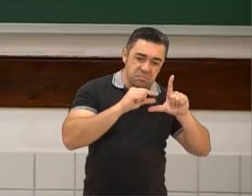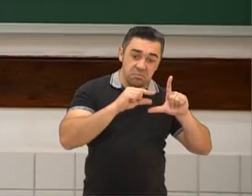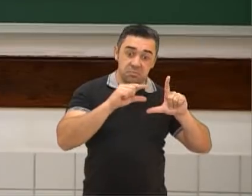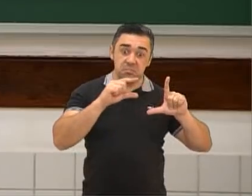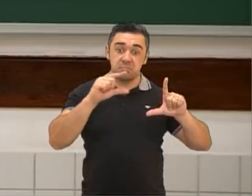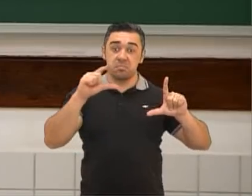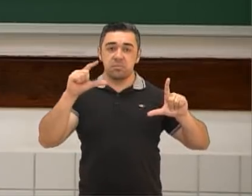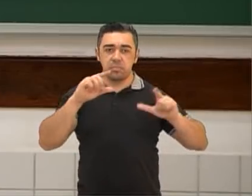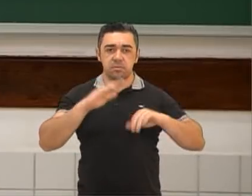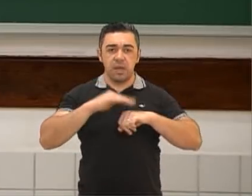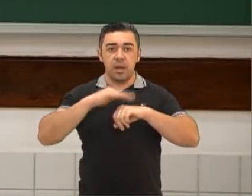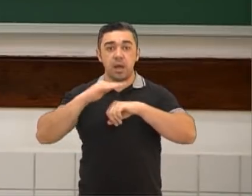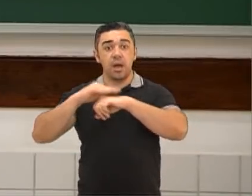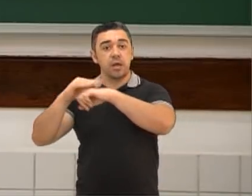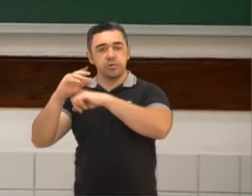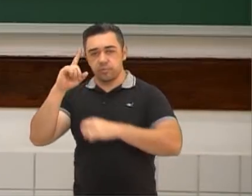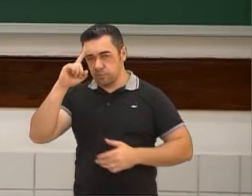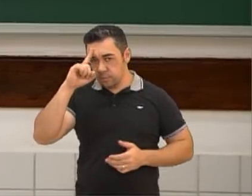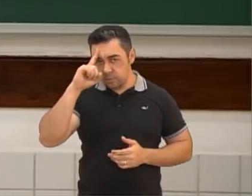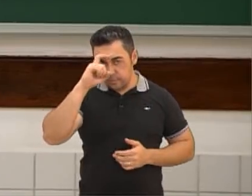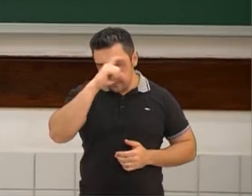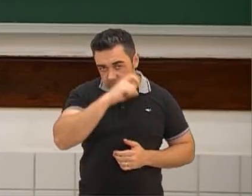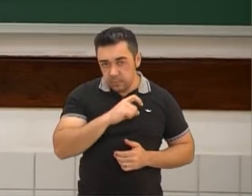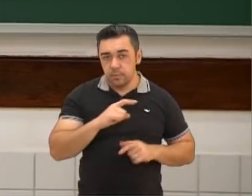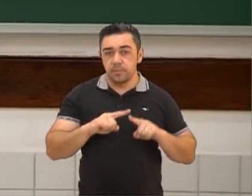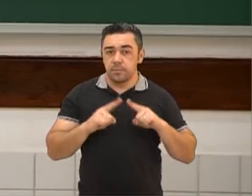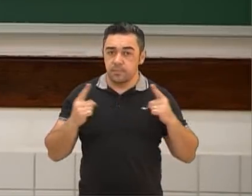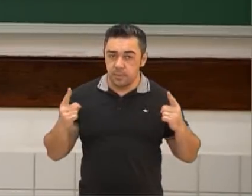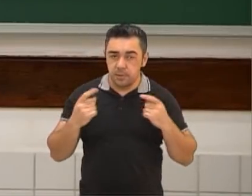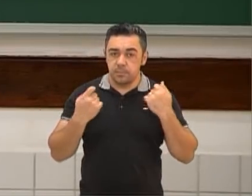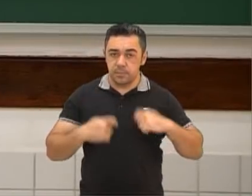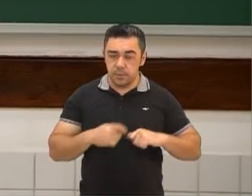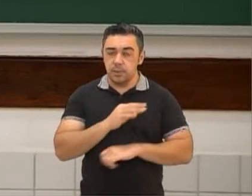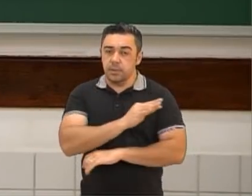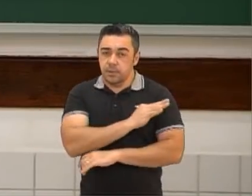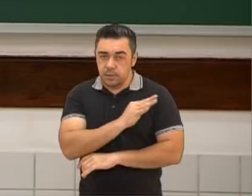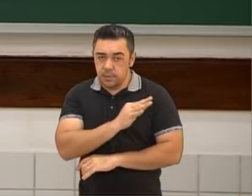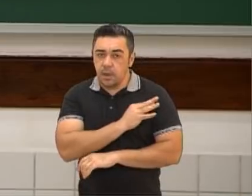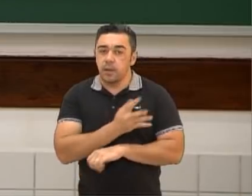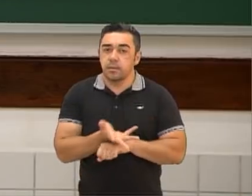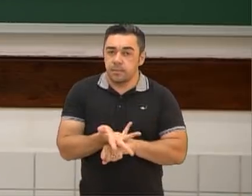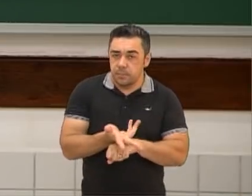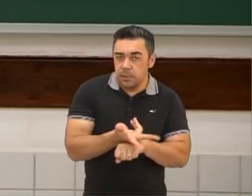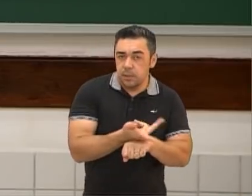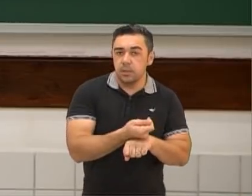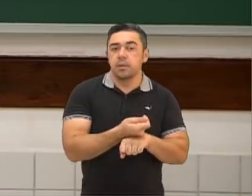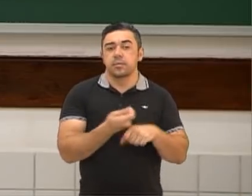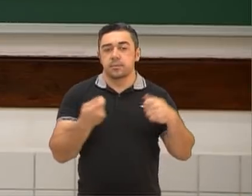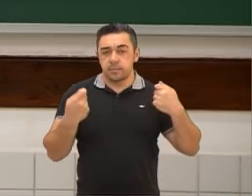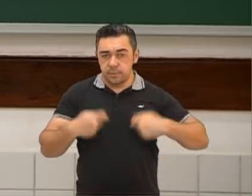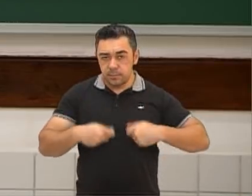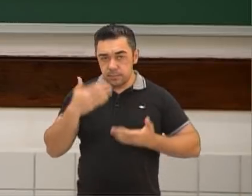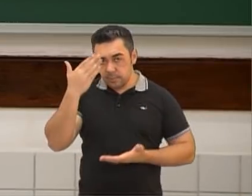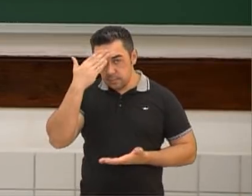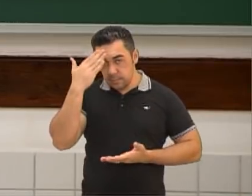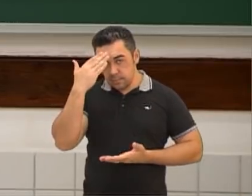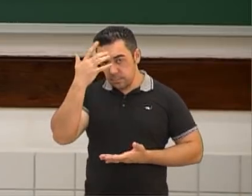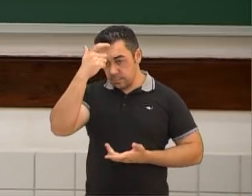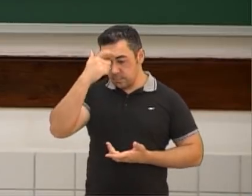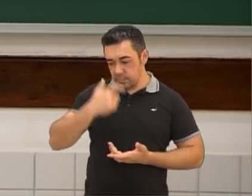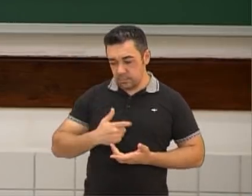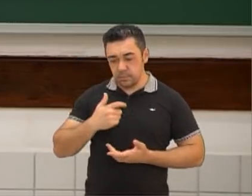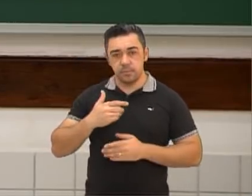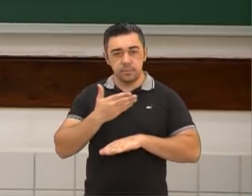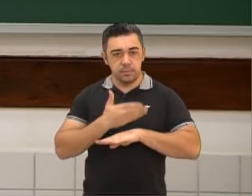Mas mesmo assim, todos eles exigem uma técnica muito apurada dos seus praticantes, né?